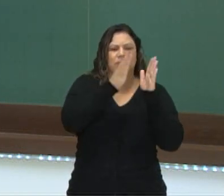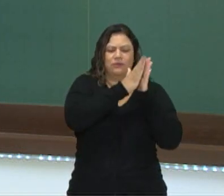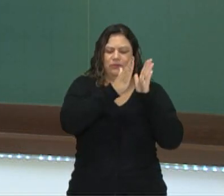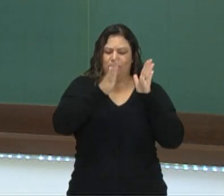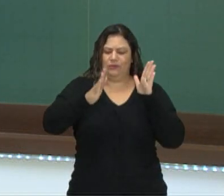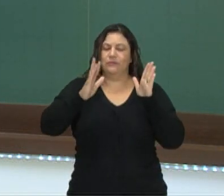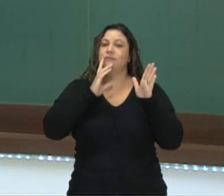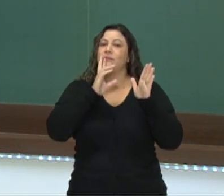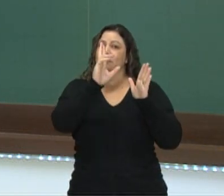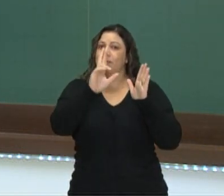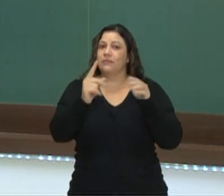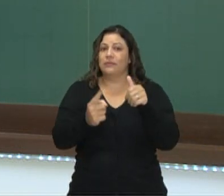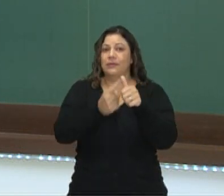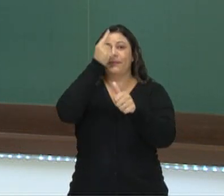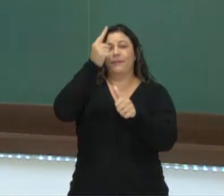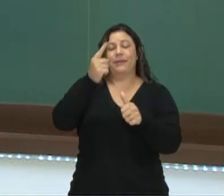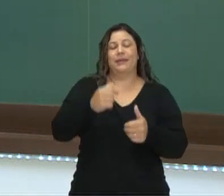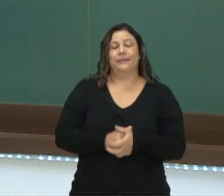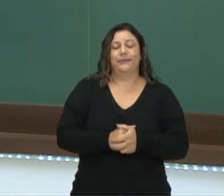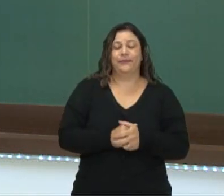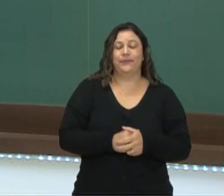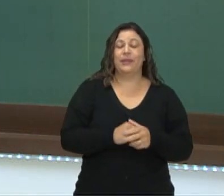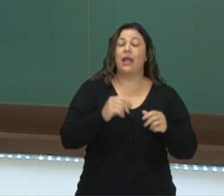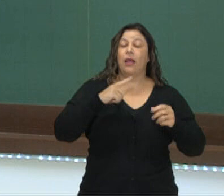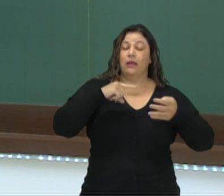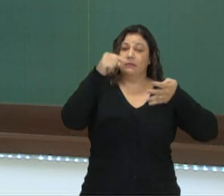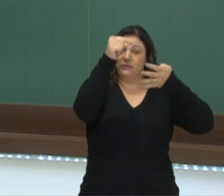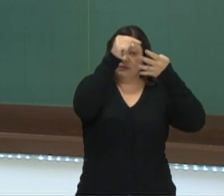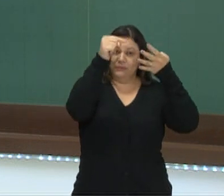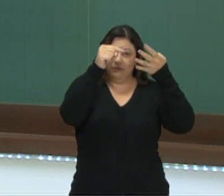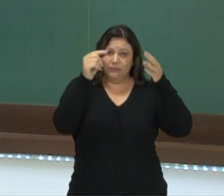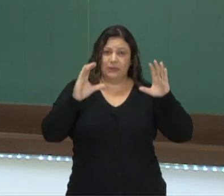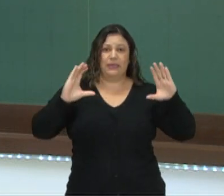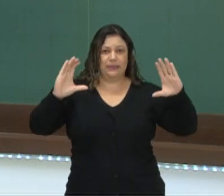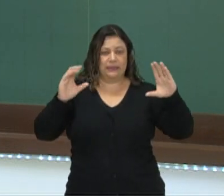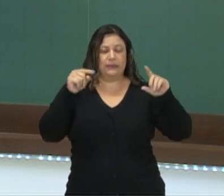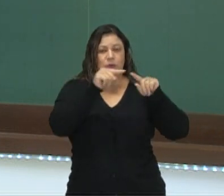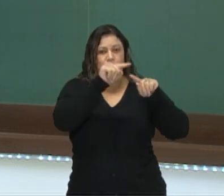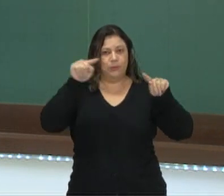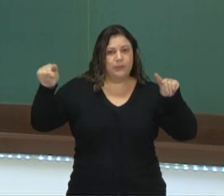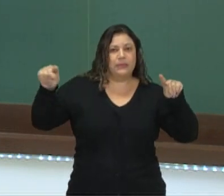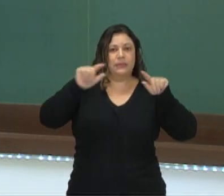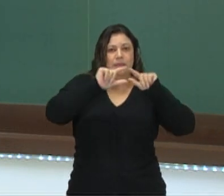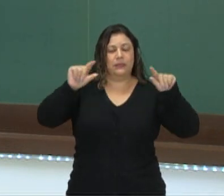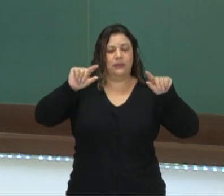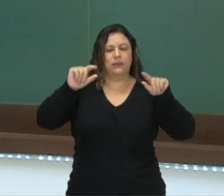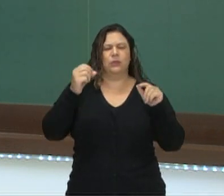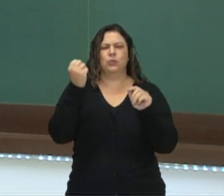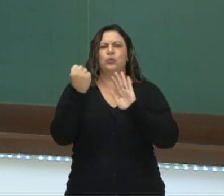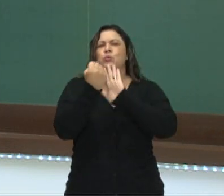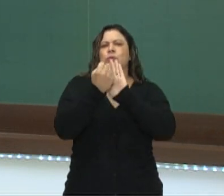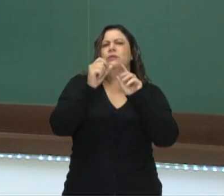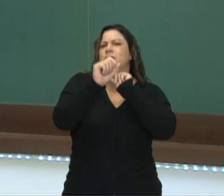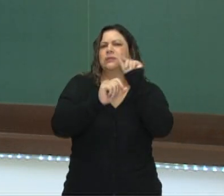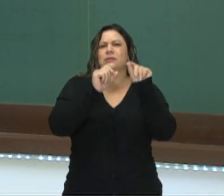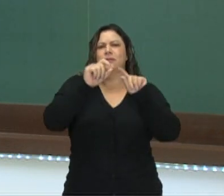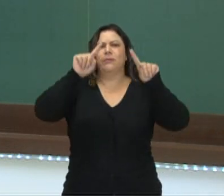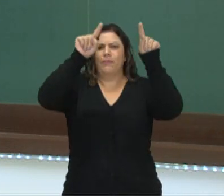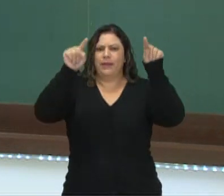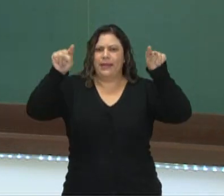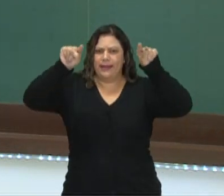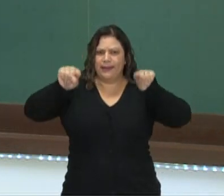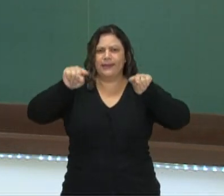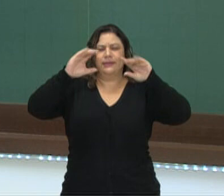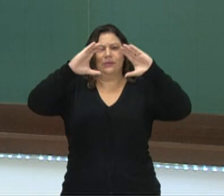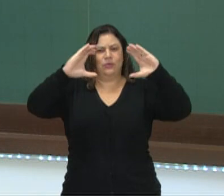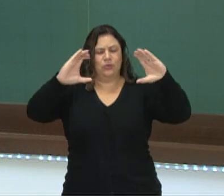resolver primeiro. Então, tem a ordem das operações, tem a ordem do que está nos símbolos, né, nos parênteses, colchetes e chaves. E a